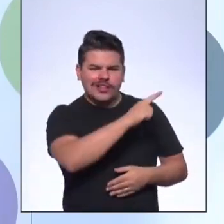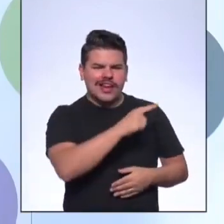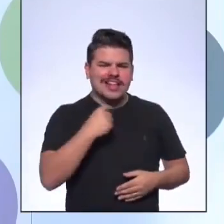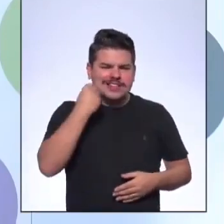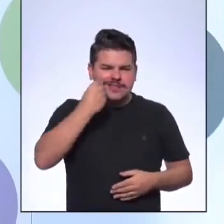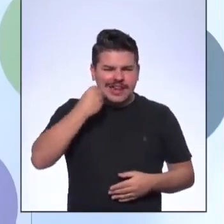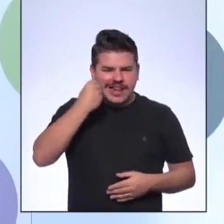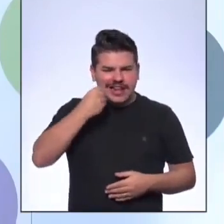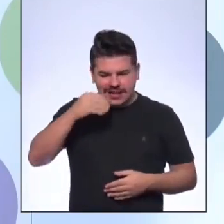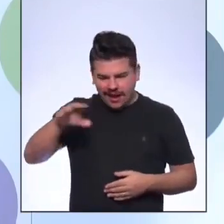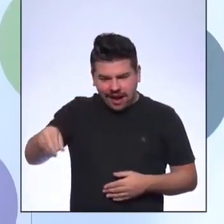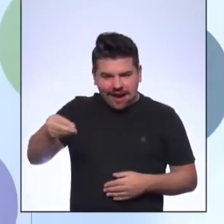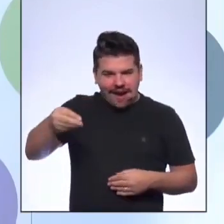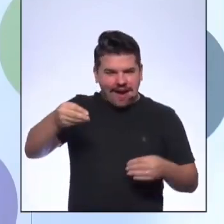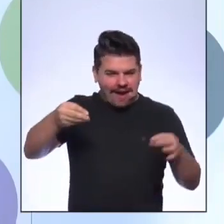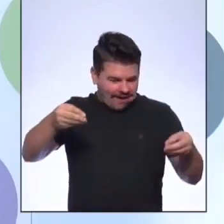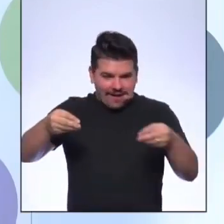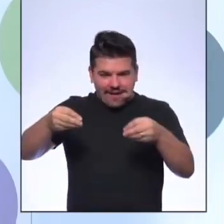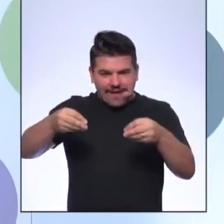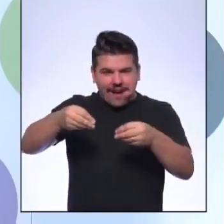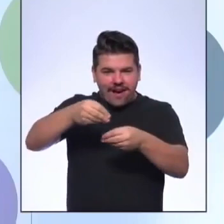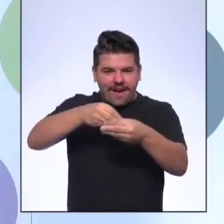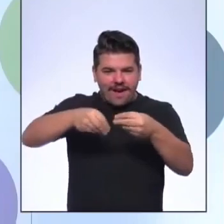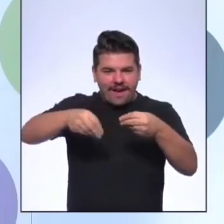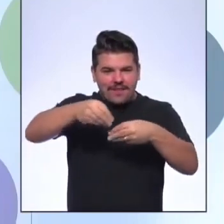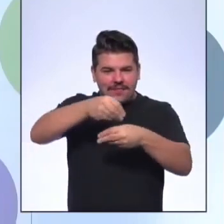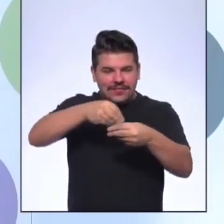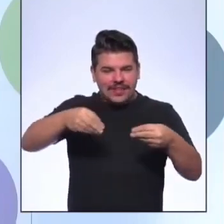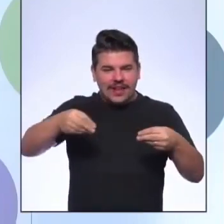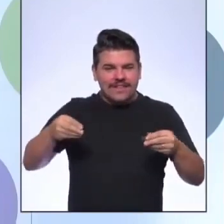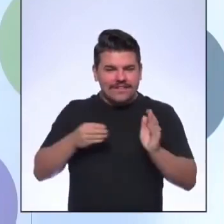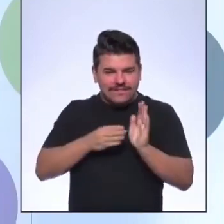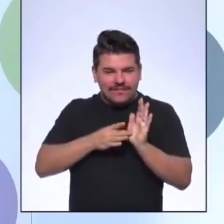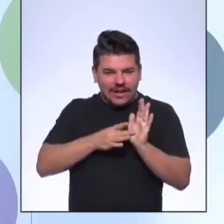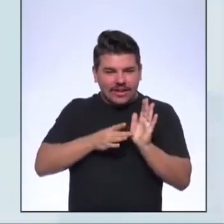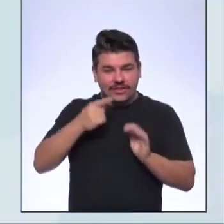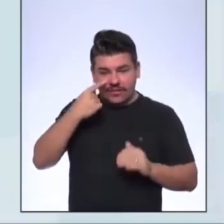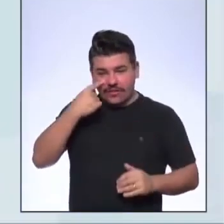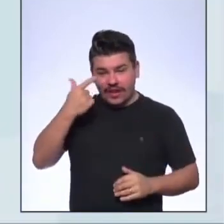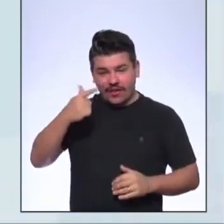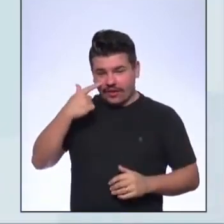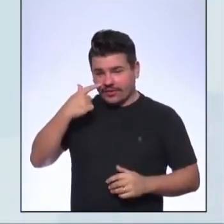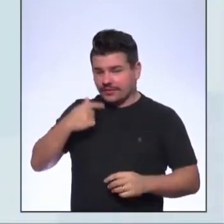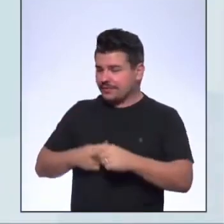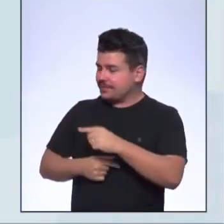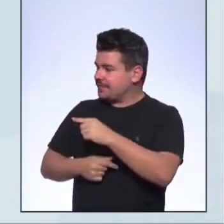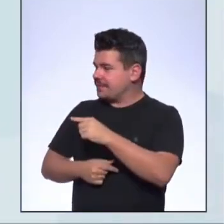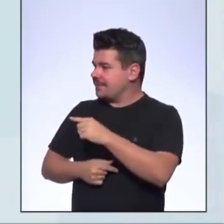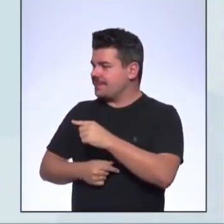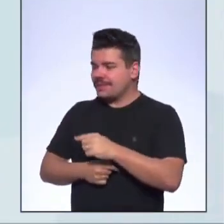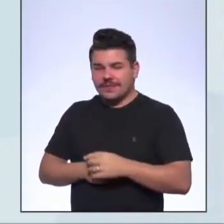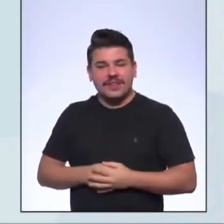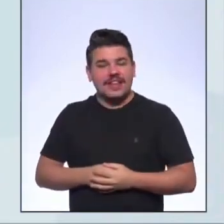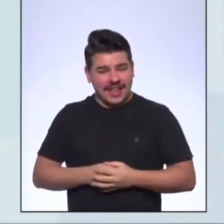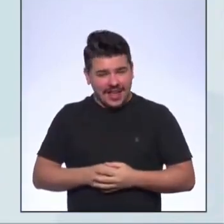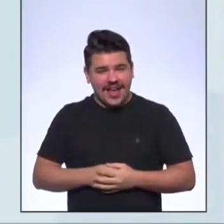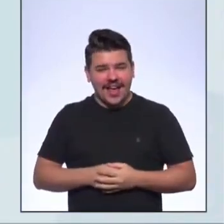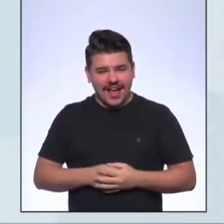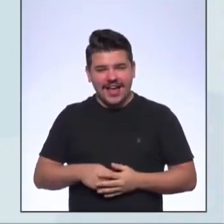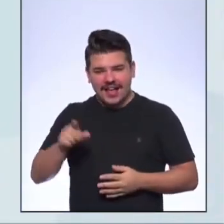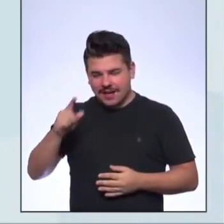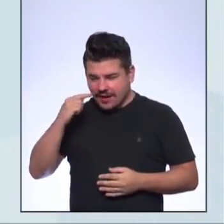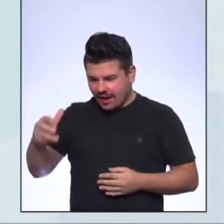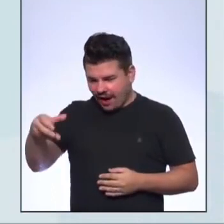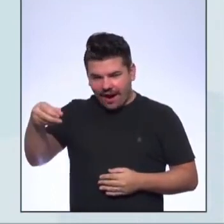uma polinização cruzada, né, um processo artificial. Então, a gente vai ver aqui no próximo slide que ele realizou essa